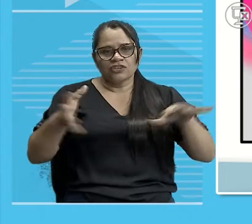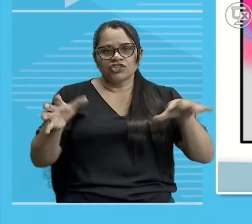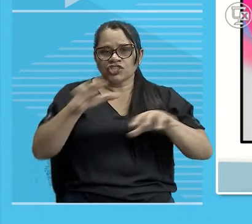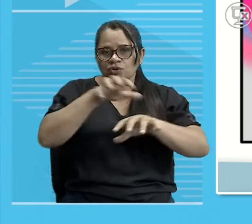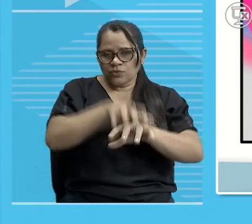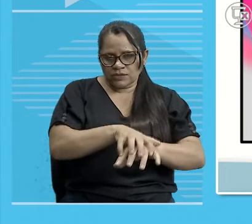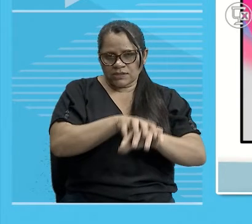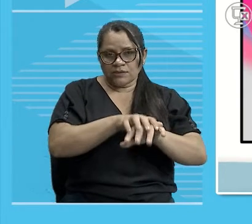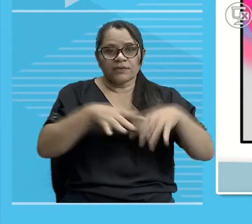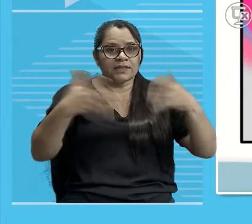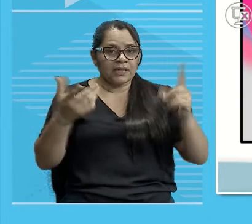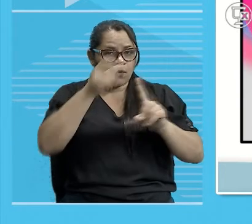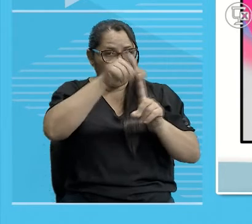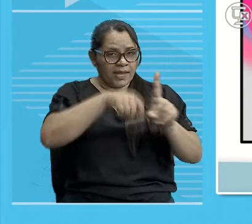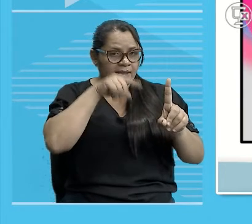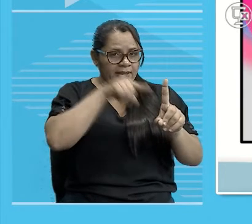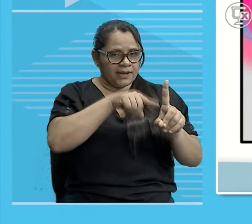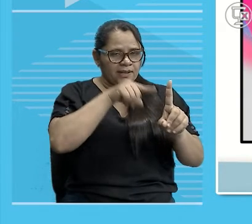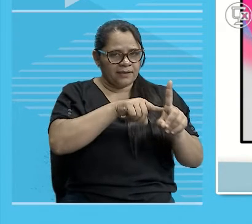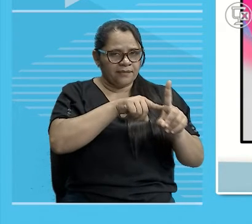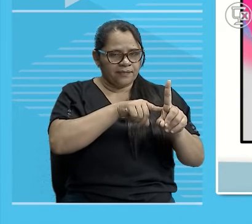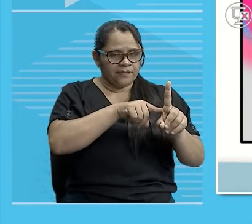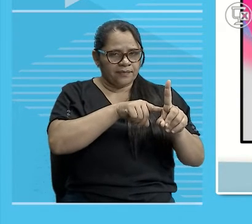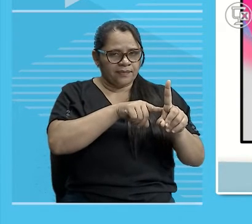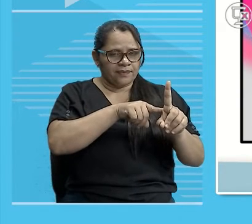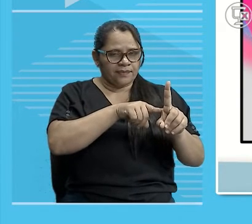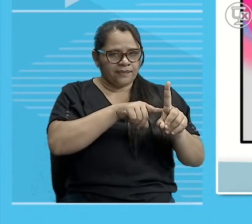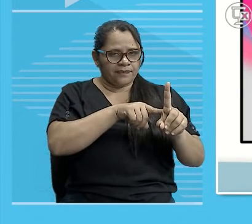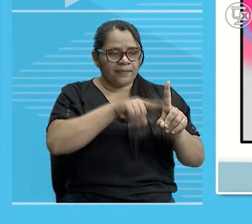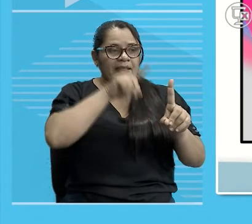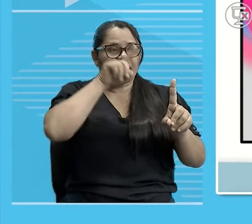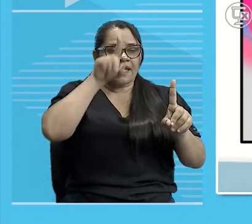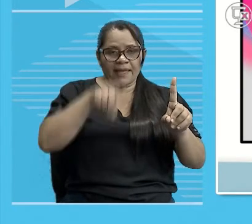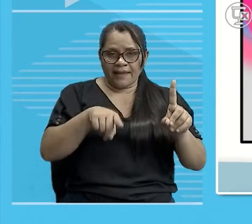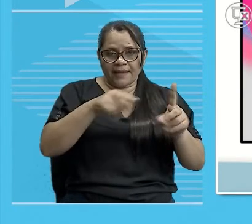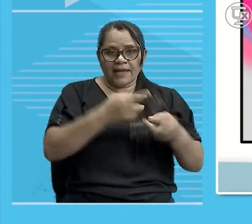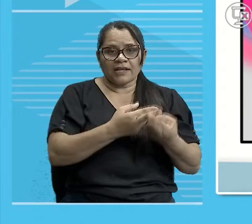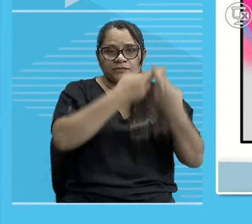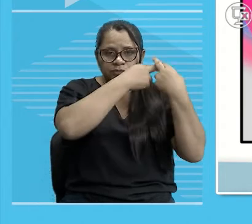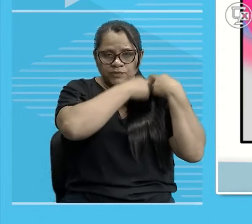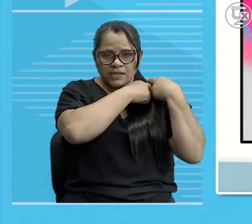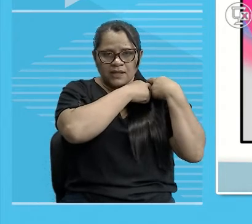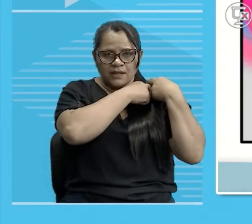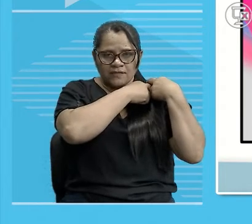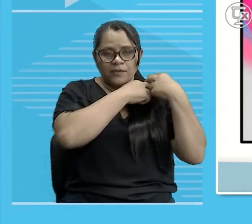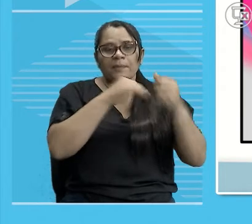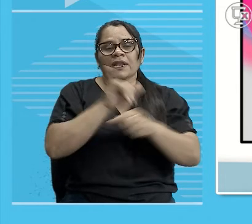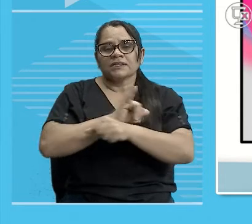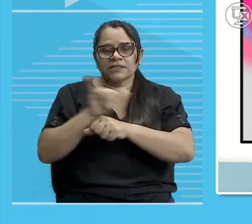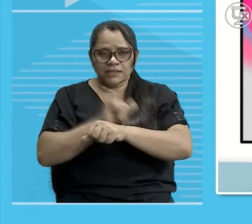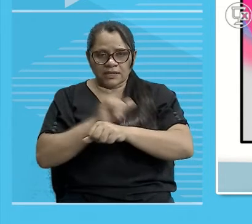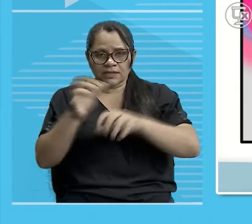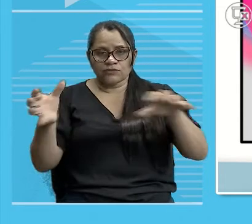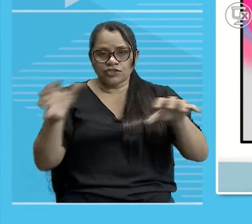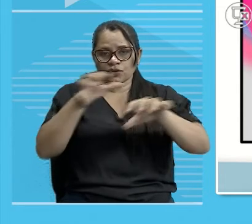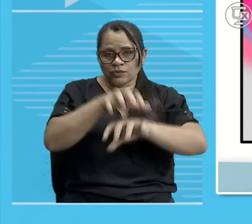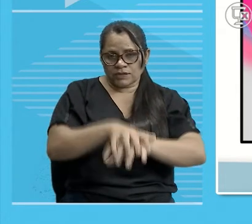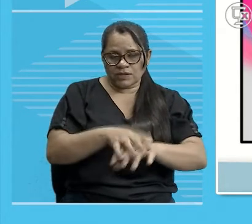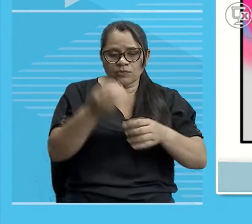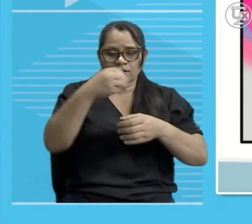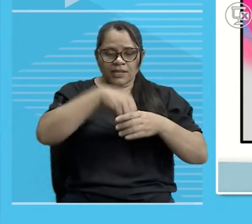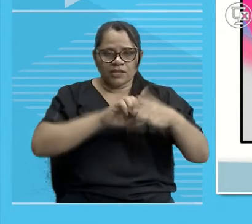responsável pelas estratégias de inclusão das pessoas nas empresas